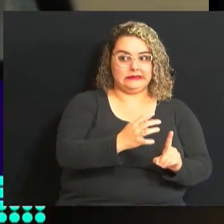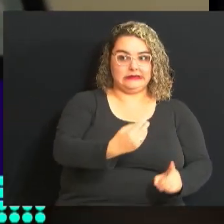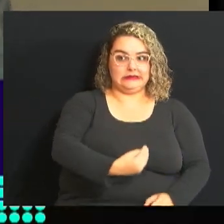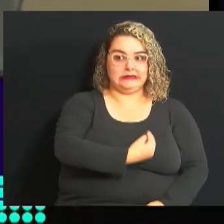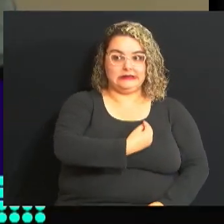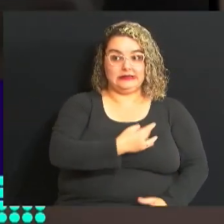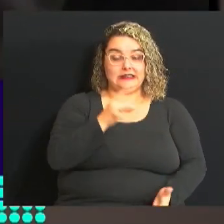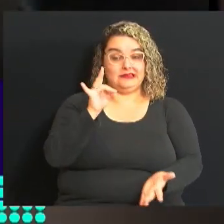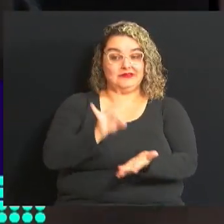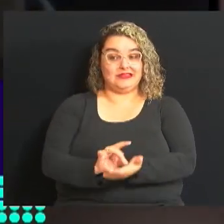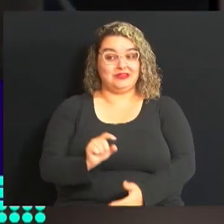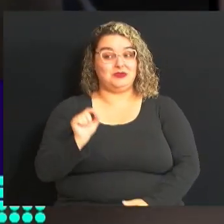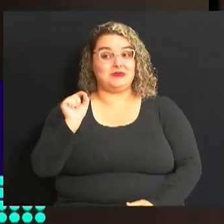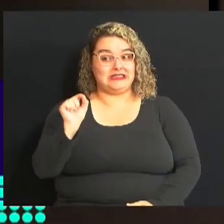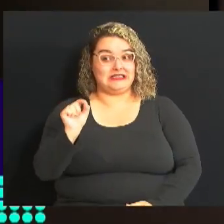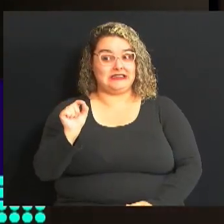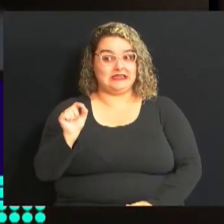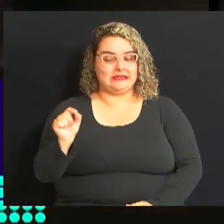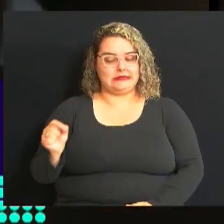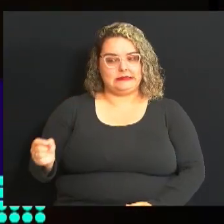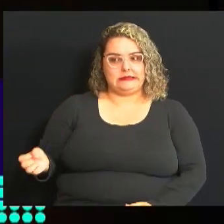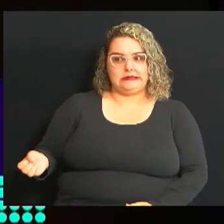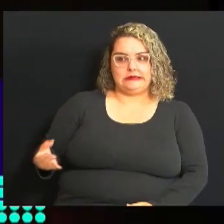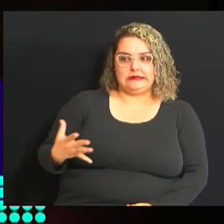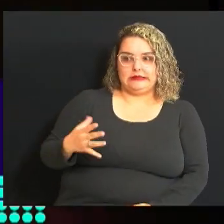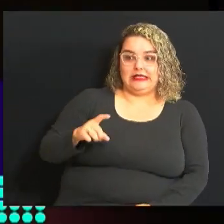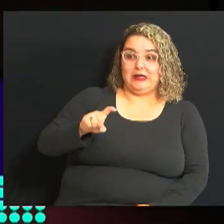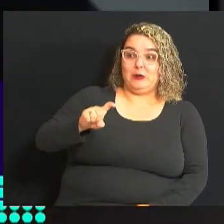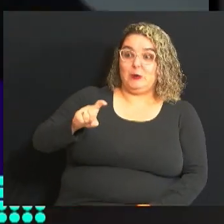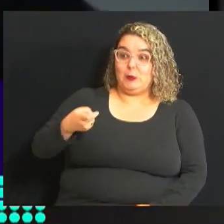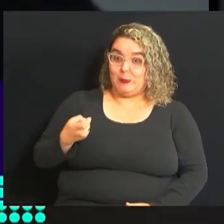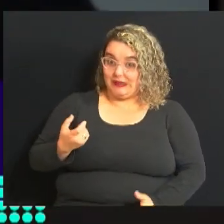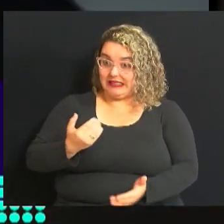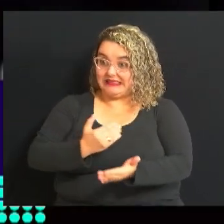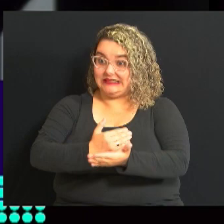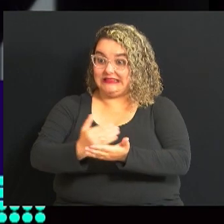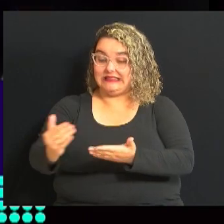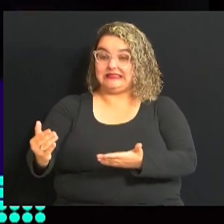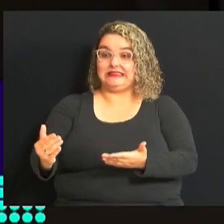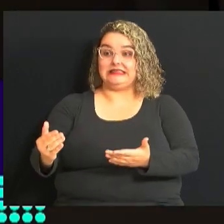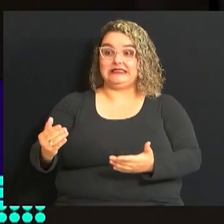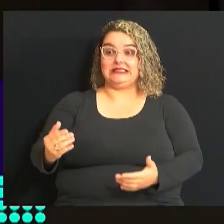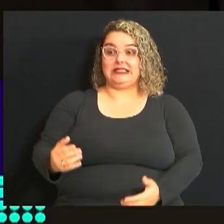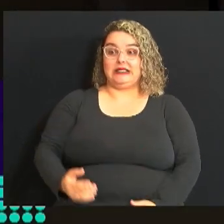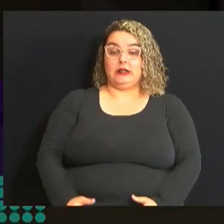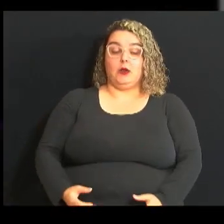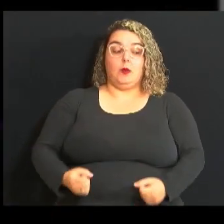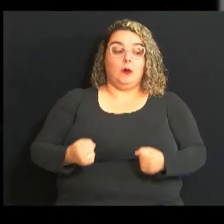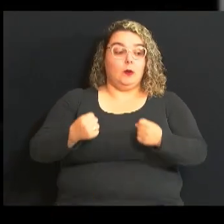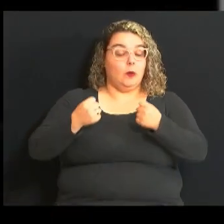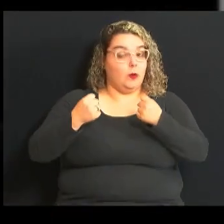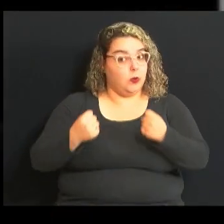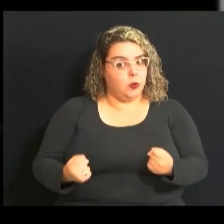verdade é que essa novidade envolvendo um ex dá início a um tenso triângulo com fortes